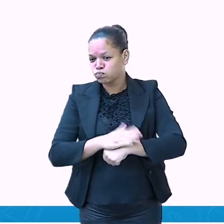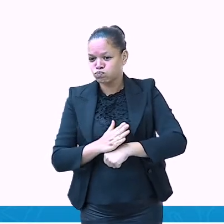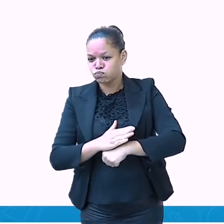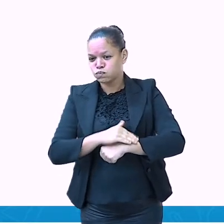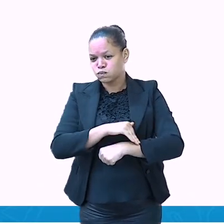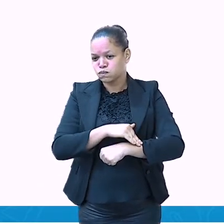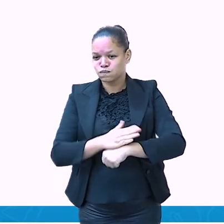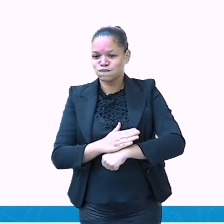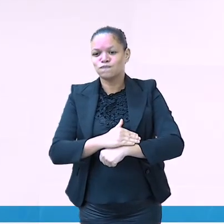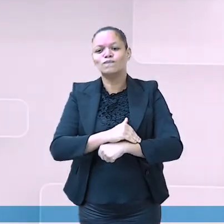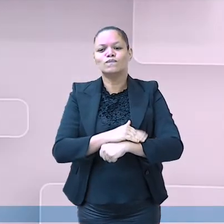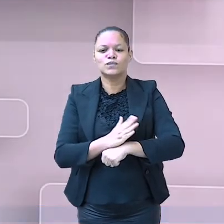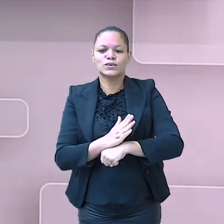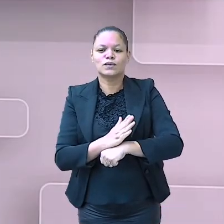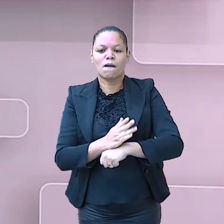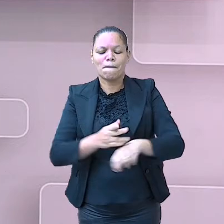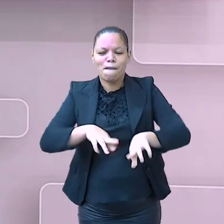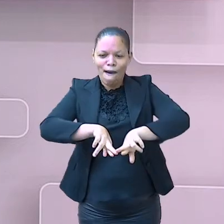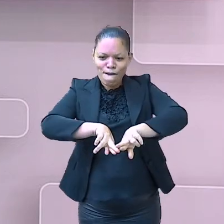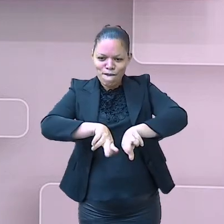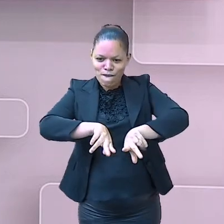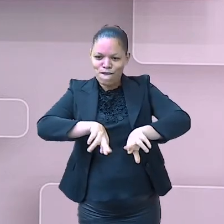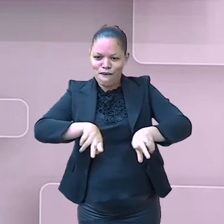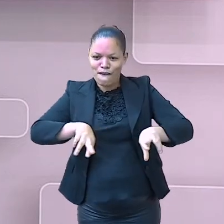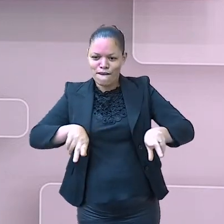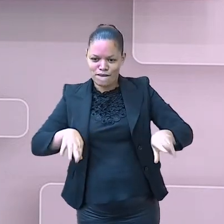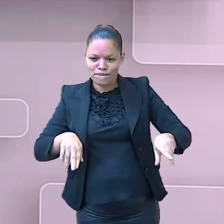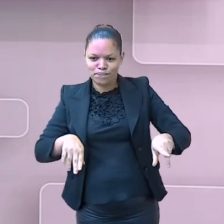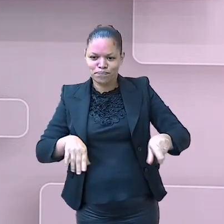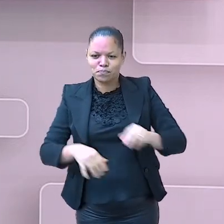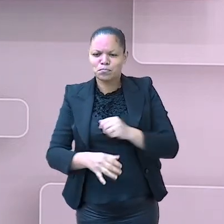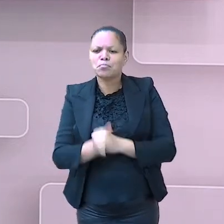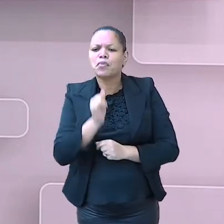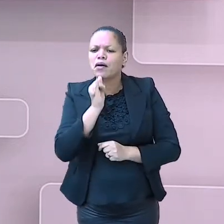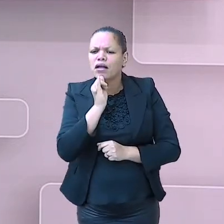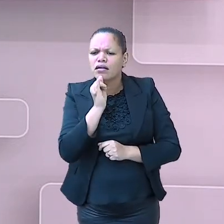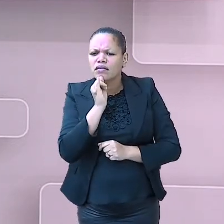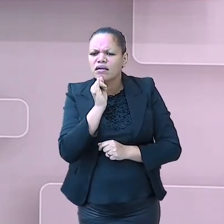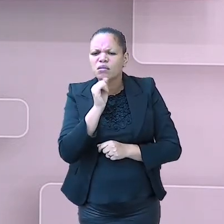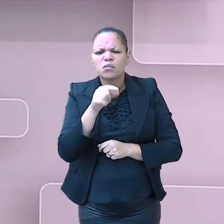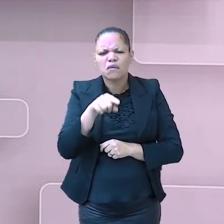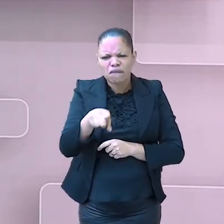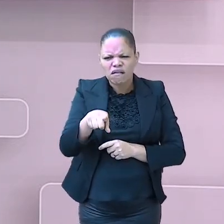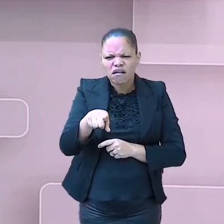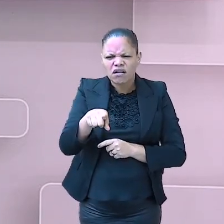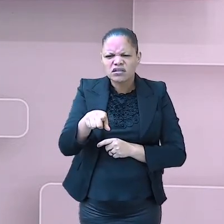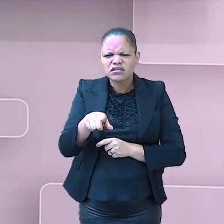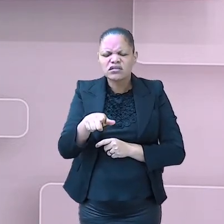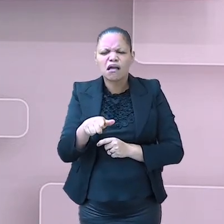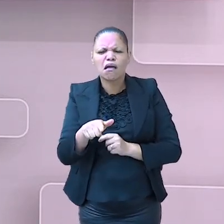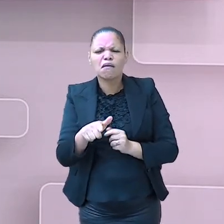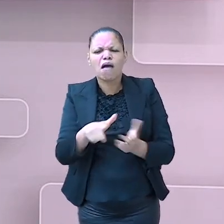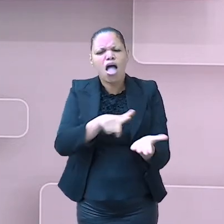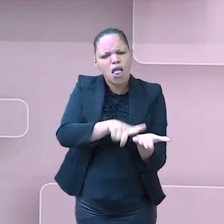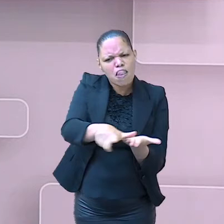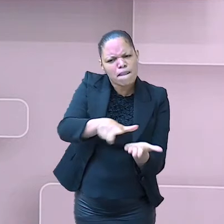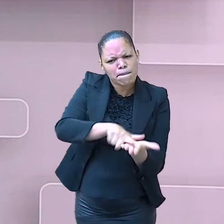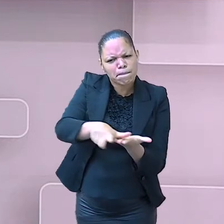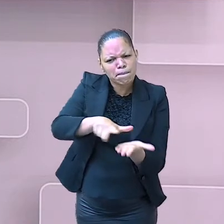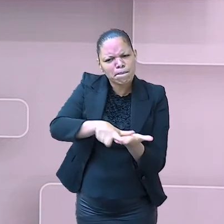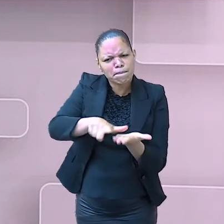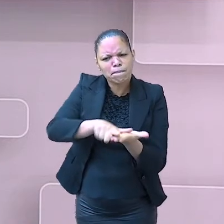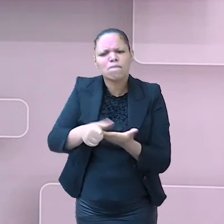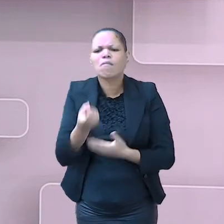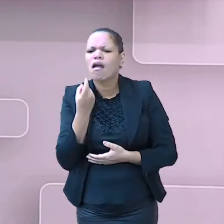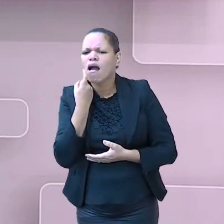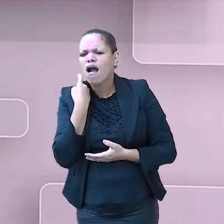com certeza você de casa já limpou um peixe, né? Você raspa a faca na pele do peixe